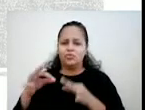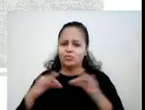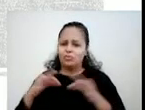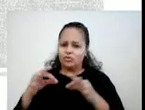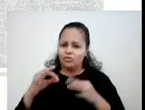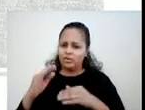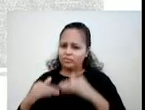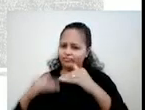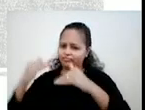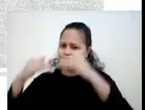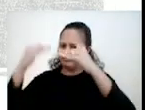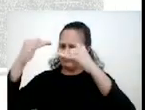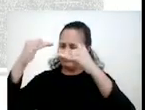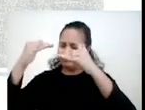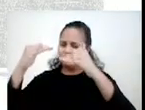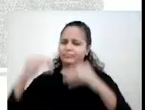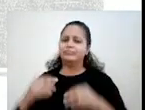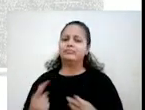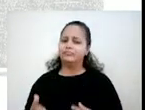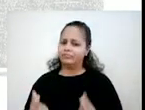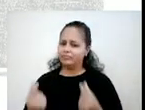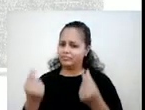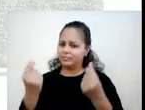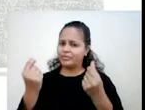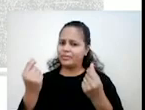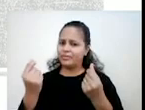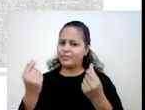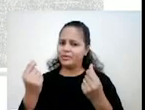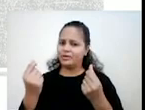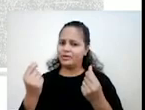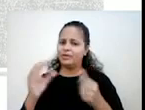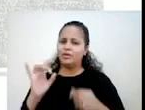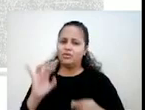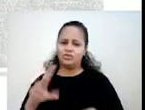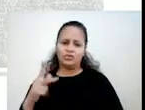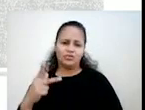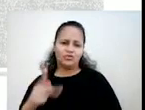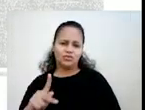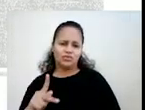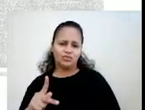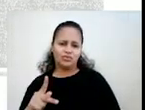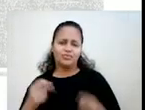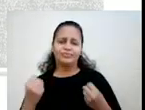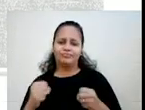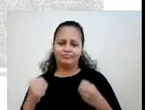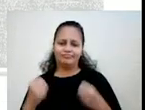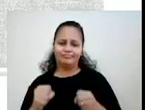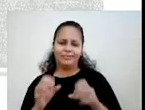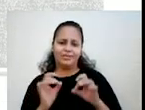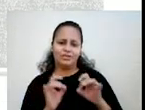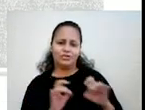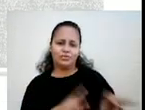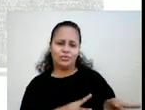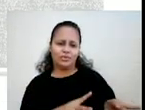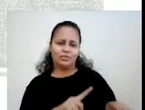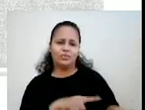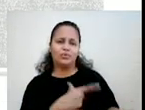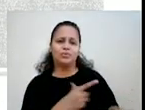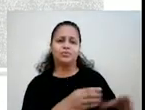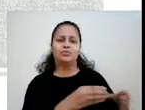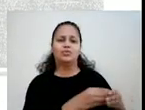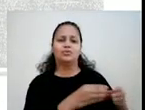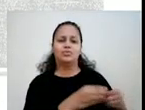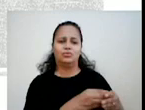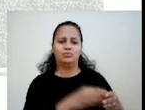políticos, econômicos, que levavam em conta apenas as suas necessidades, excluindo outros